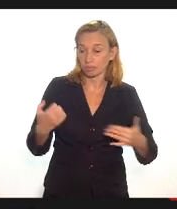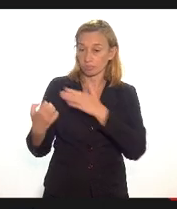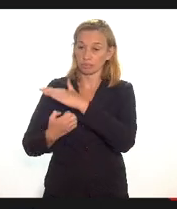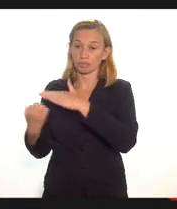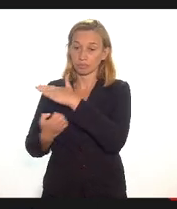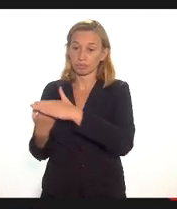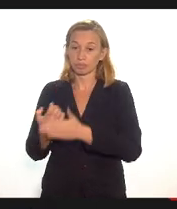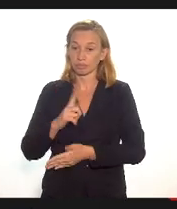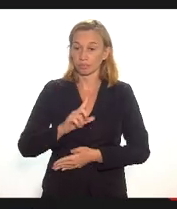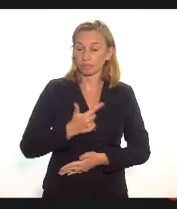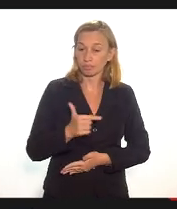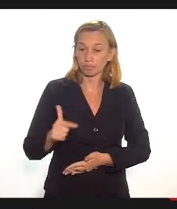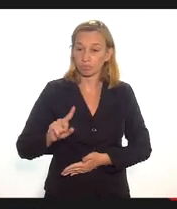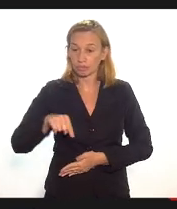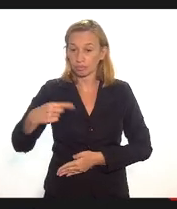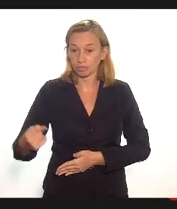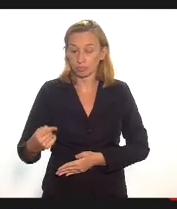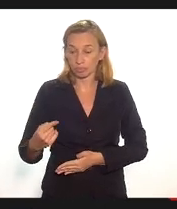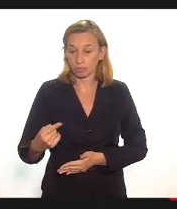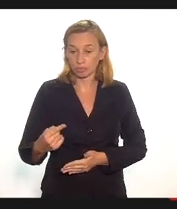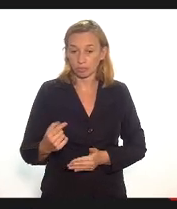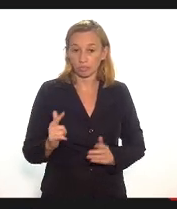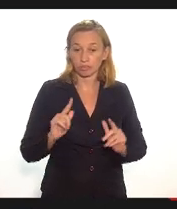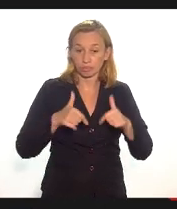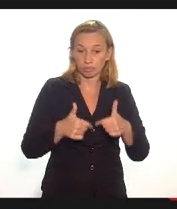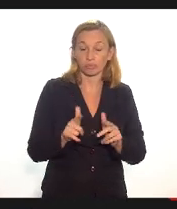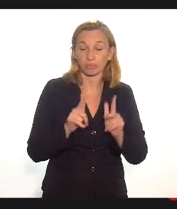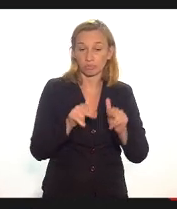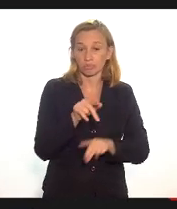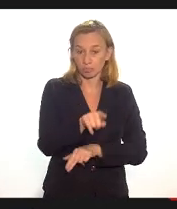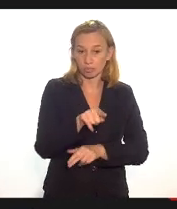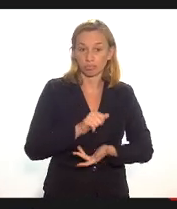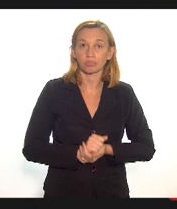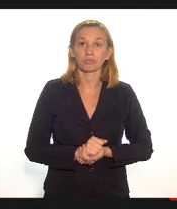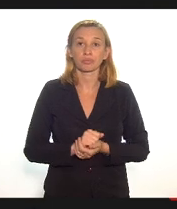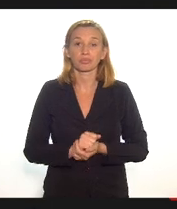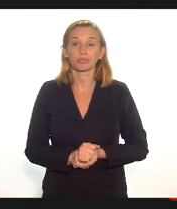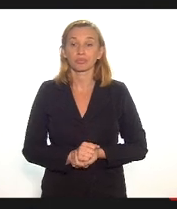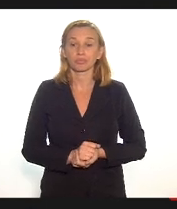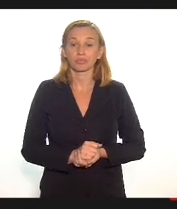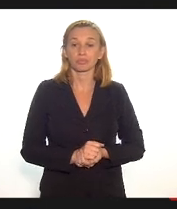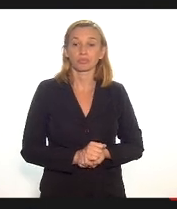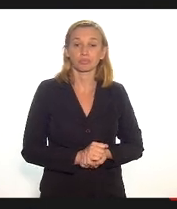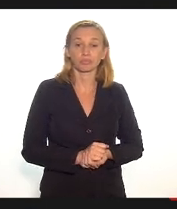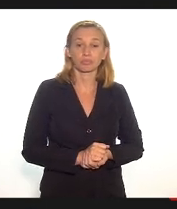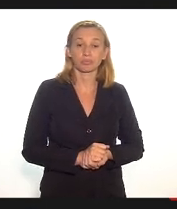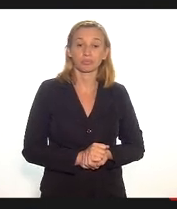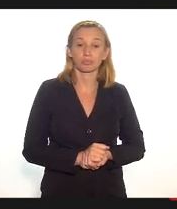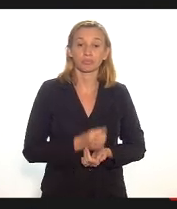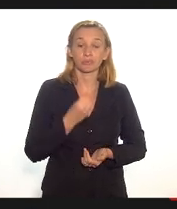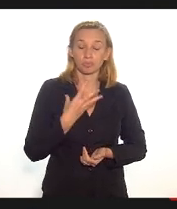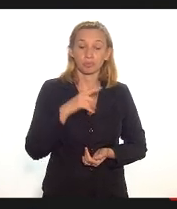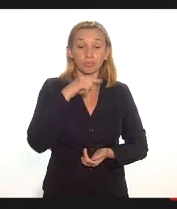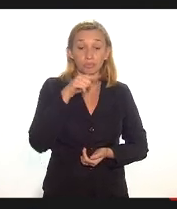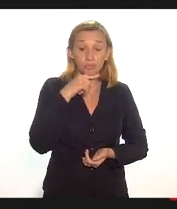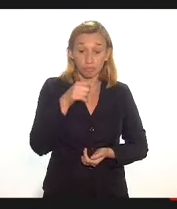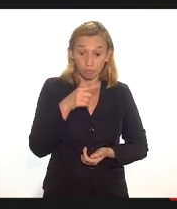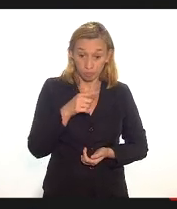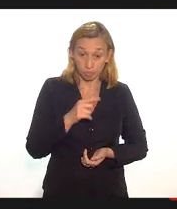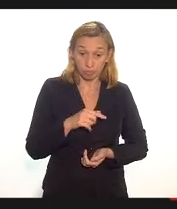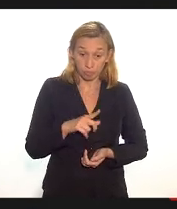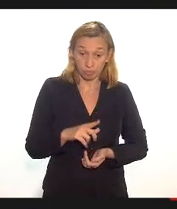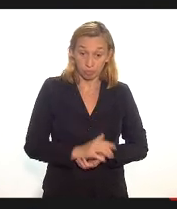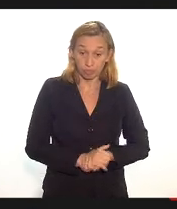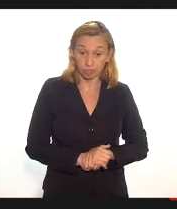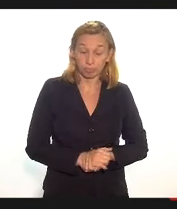têm outros ativos salvo esse. Bom, então, essa mesma dúvida, né,